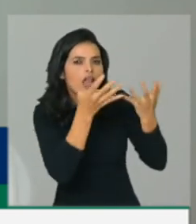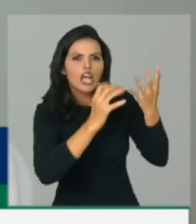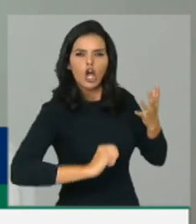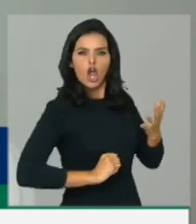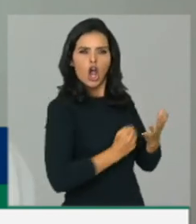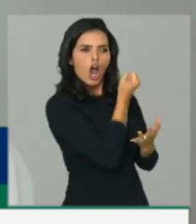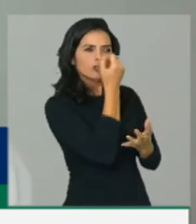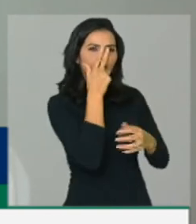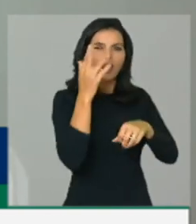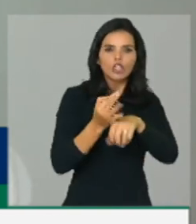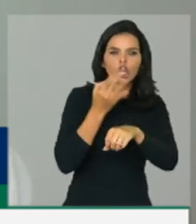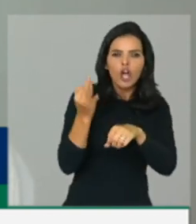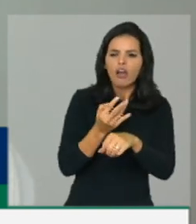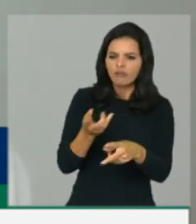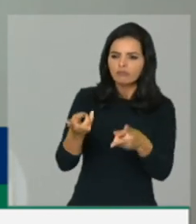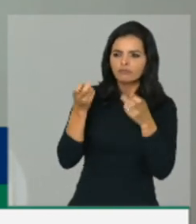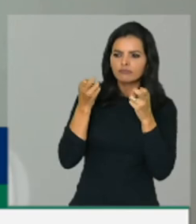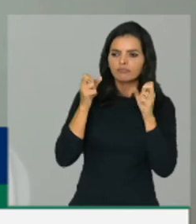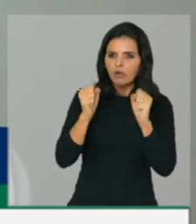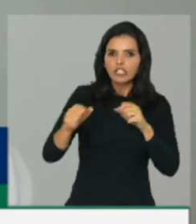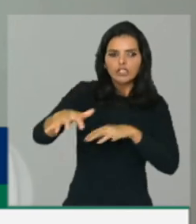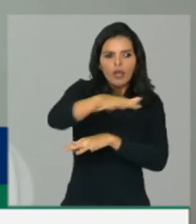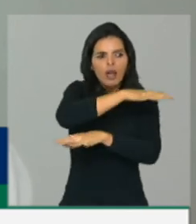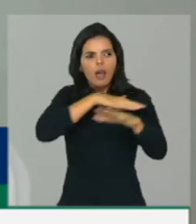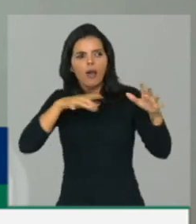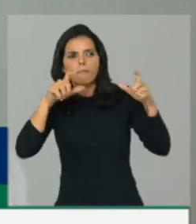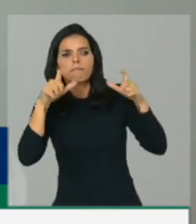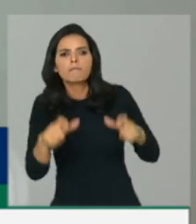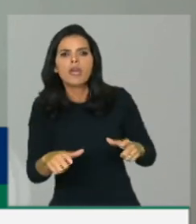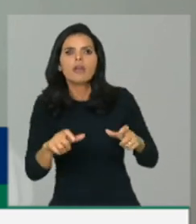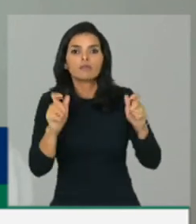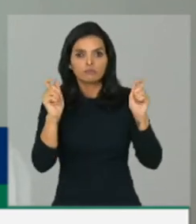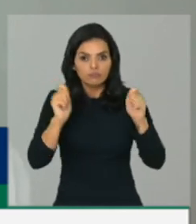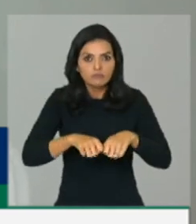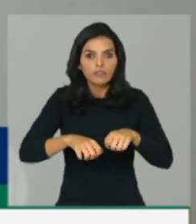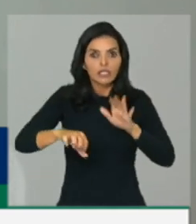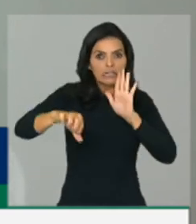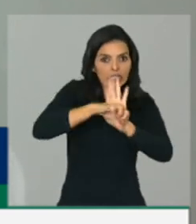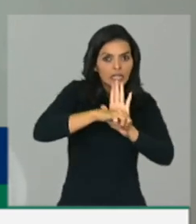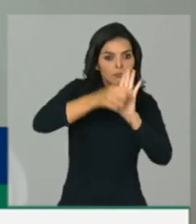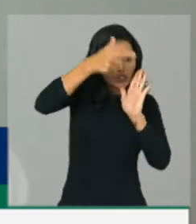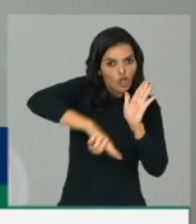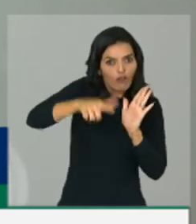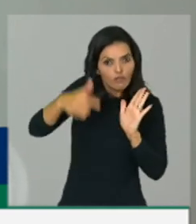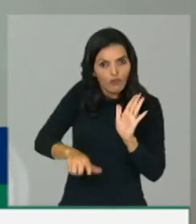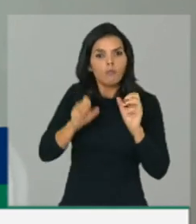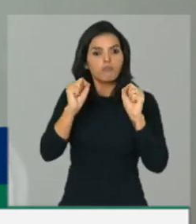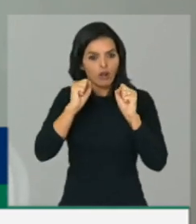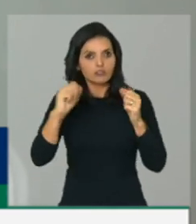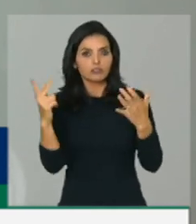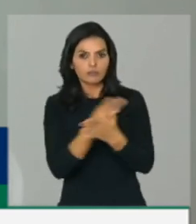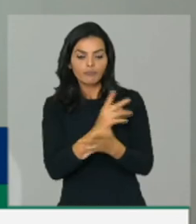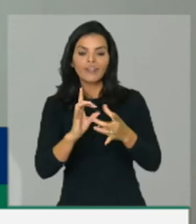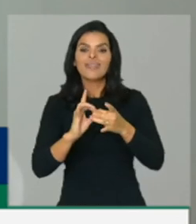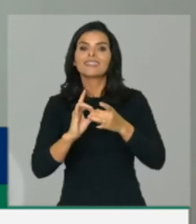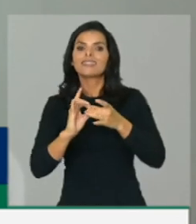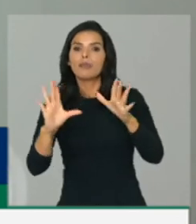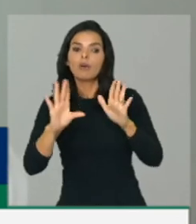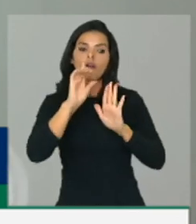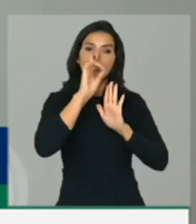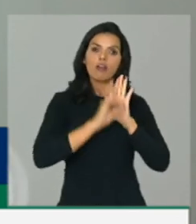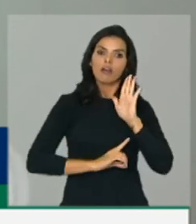claro potencial de criação de um ambiente que possibilita a prática de novos crimes. No Estado democrático e de